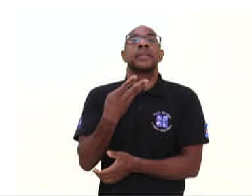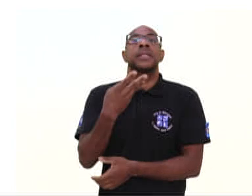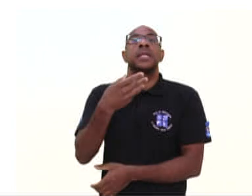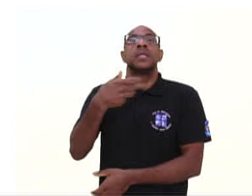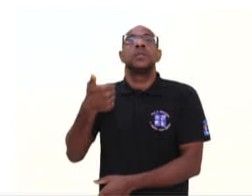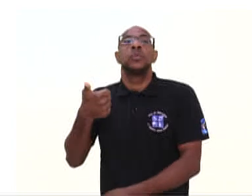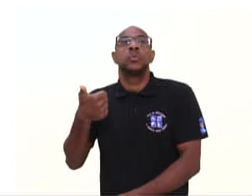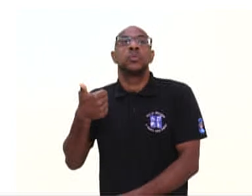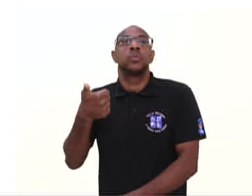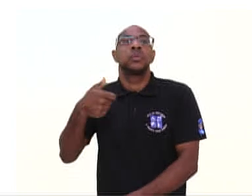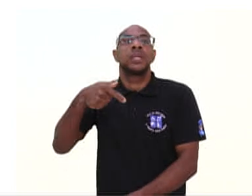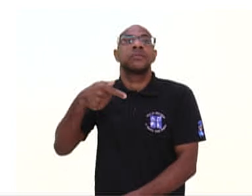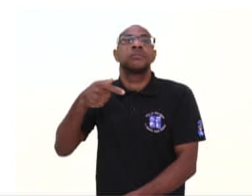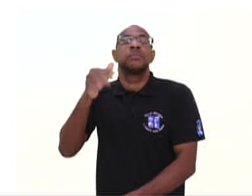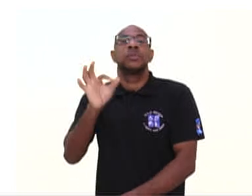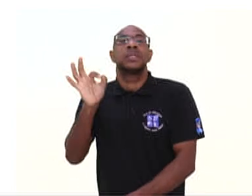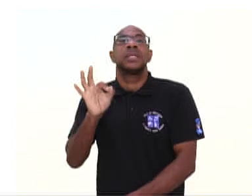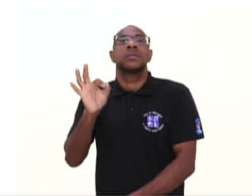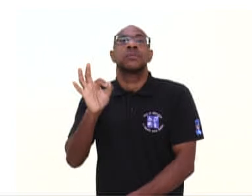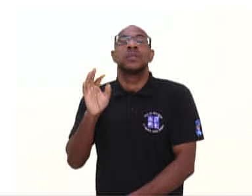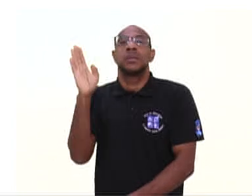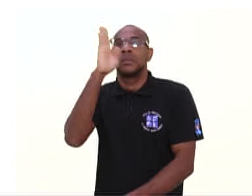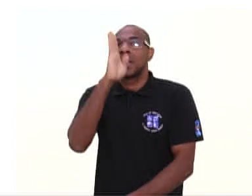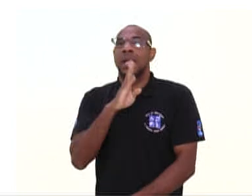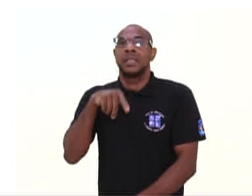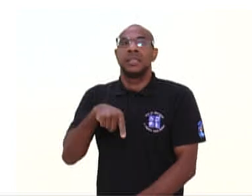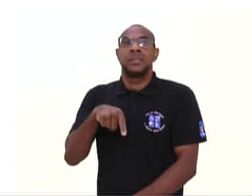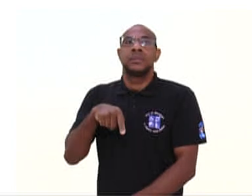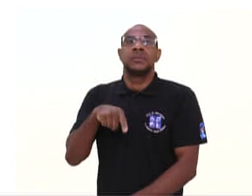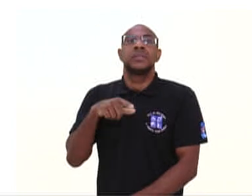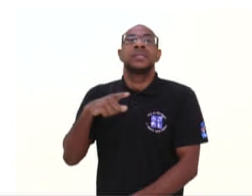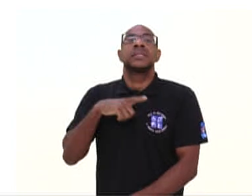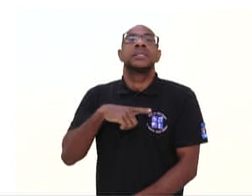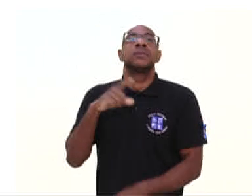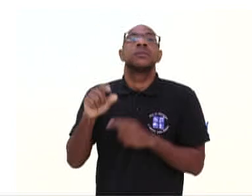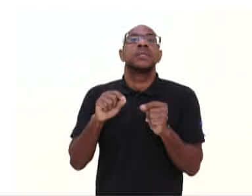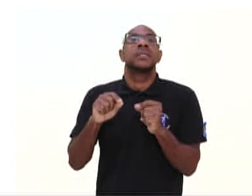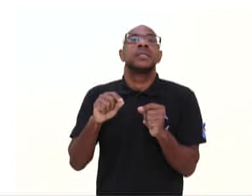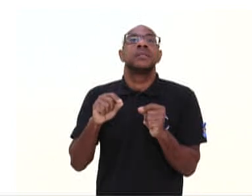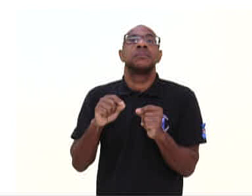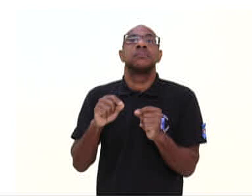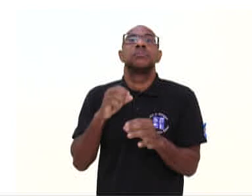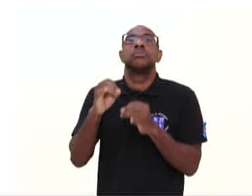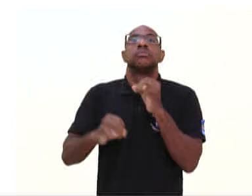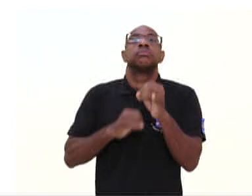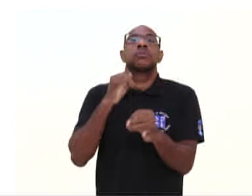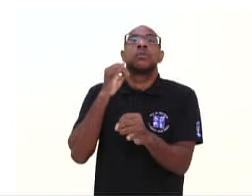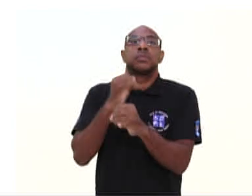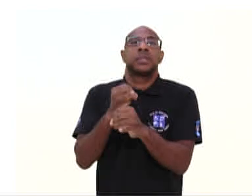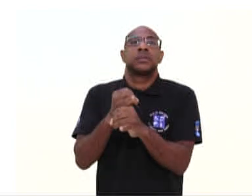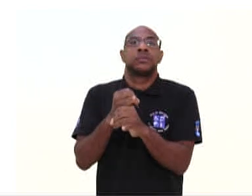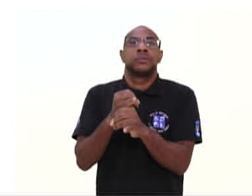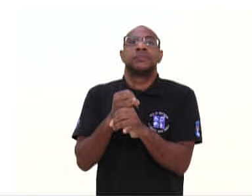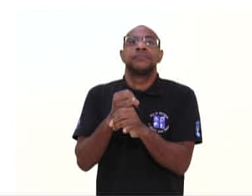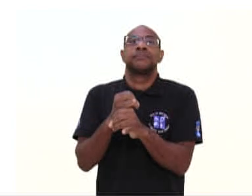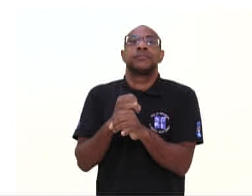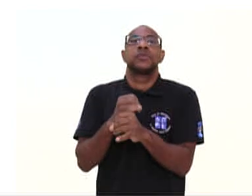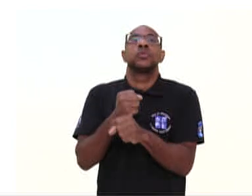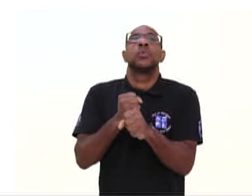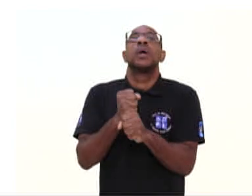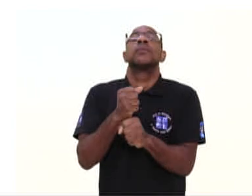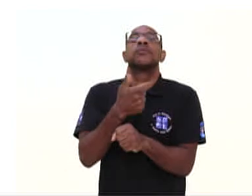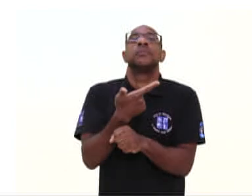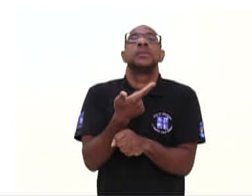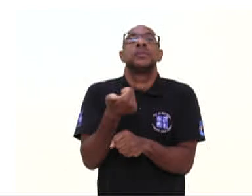41,7% dos domicílios brasileiros, constatou-se a existência de microcomputador no ano de 2018.